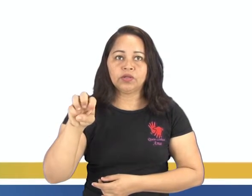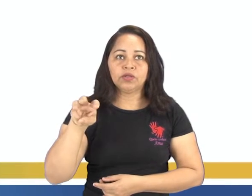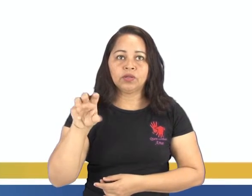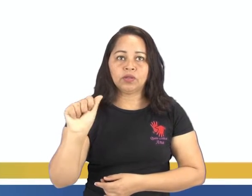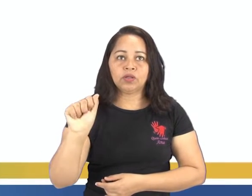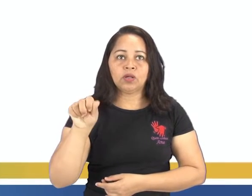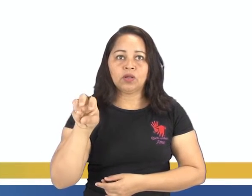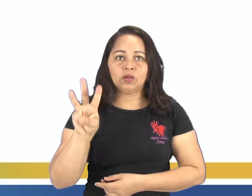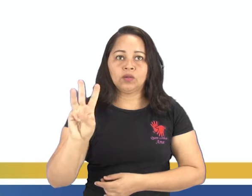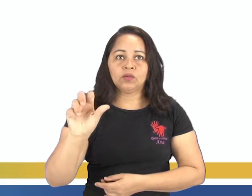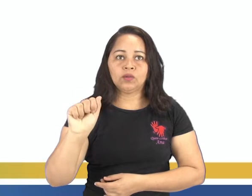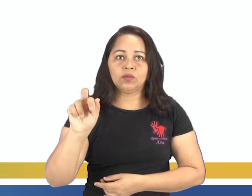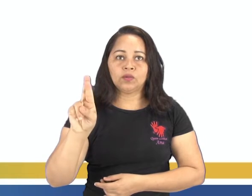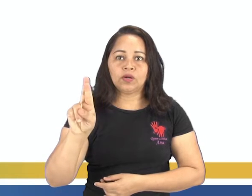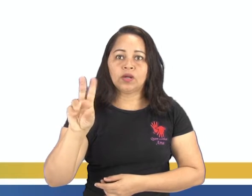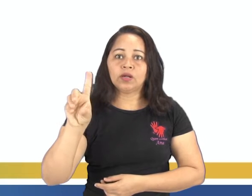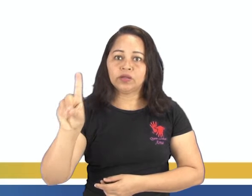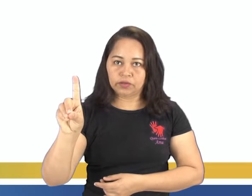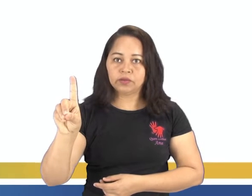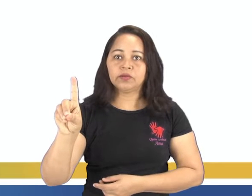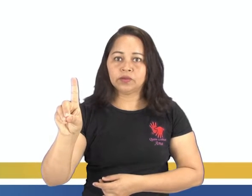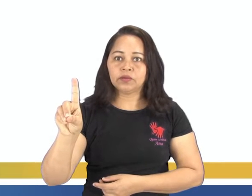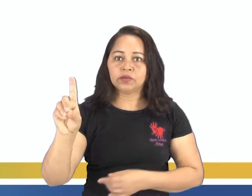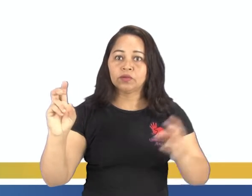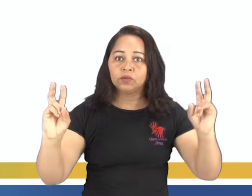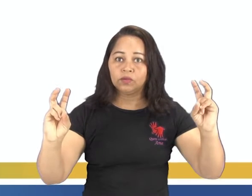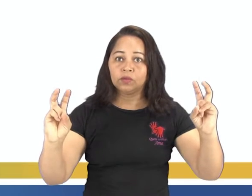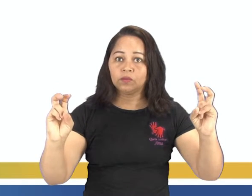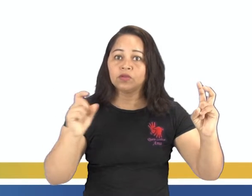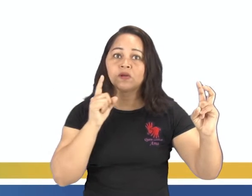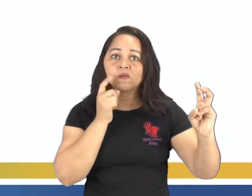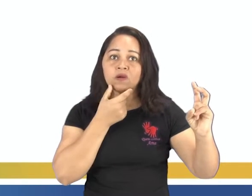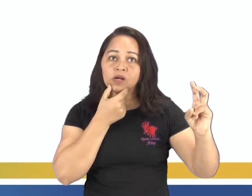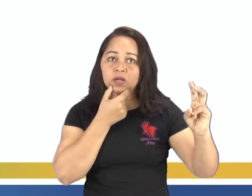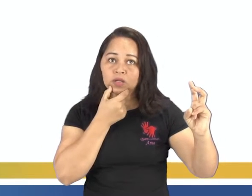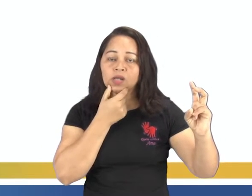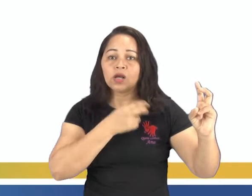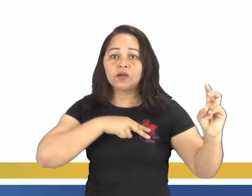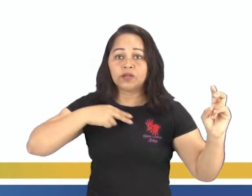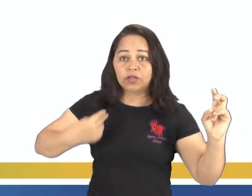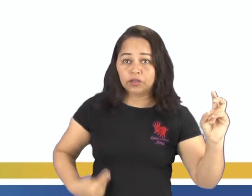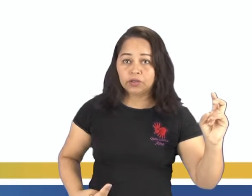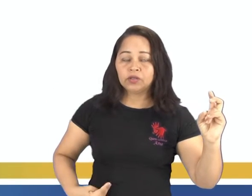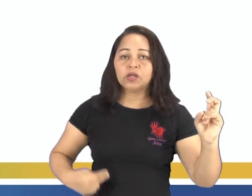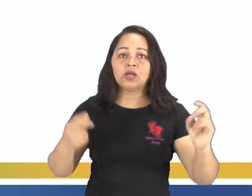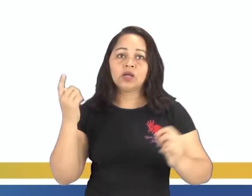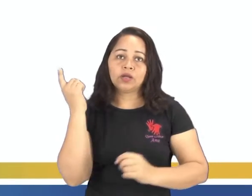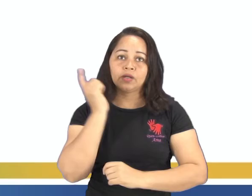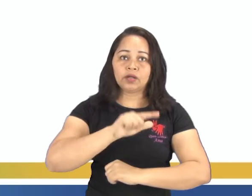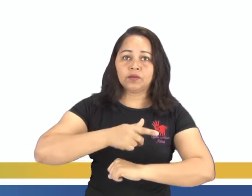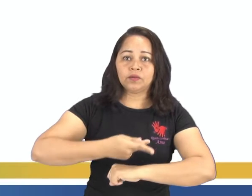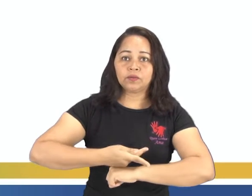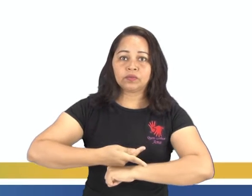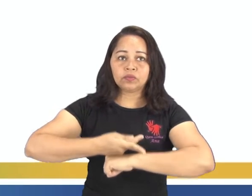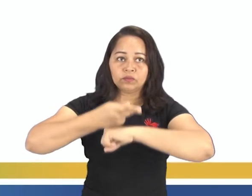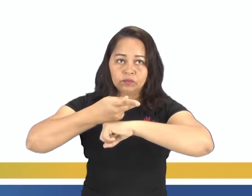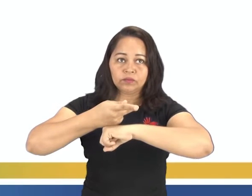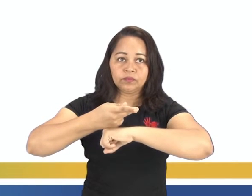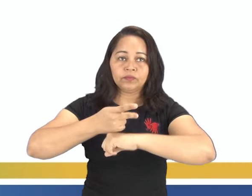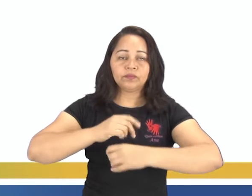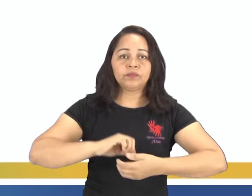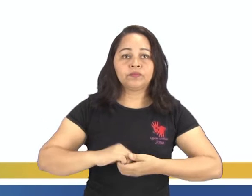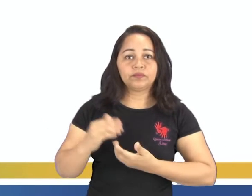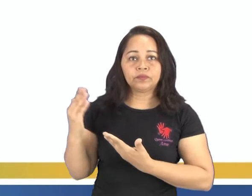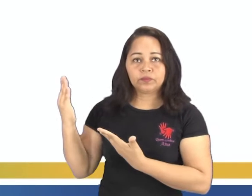Guilherme Melo, ele que escreveu todo esse texto que eu estou passando para vocês,